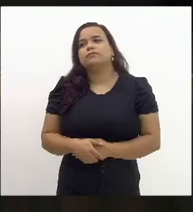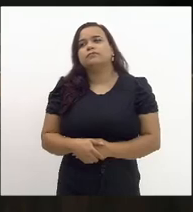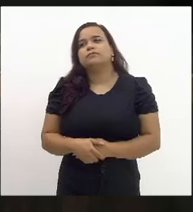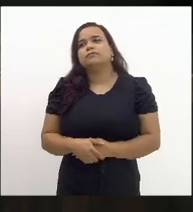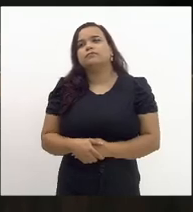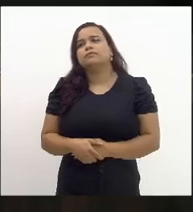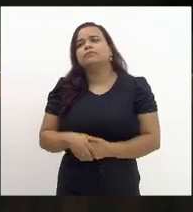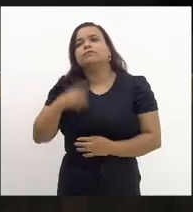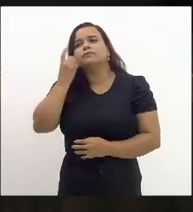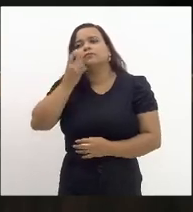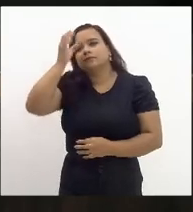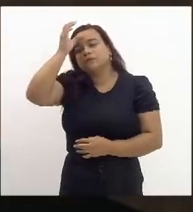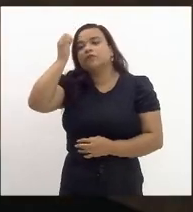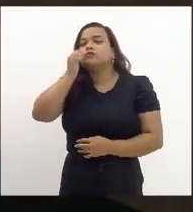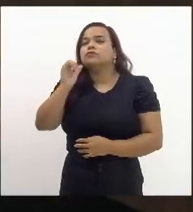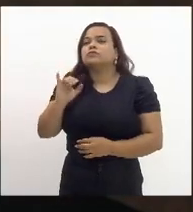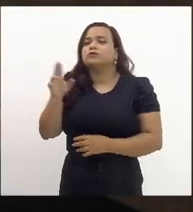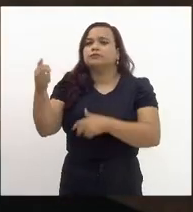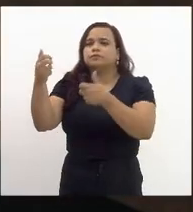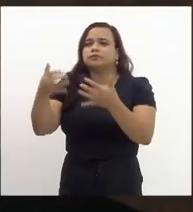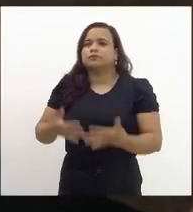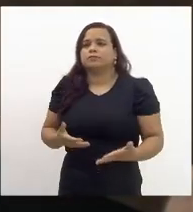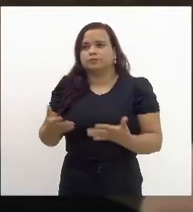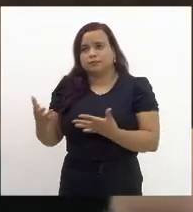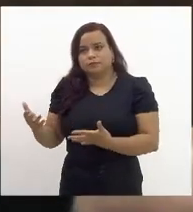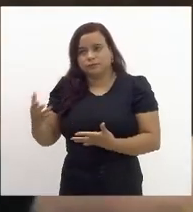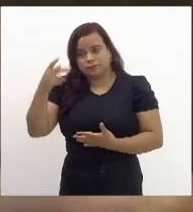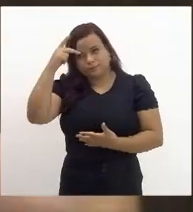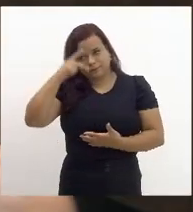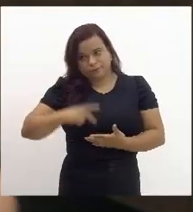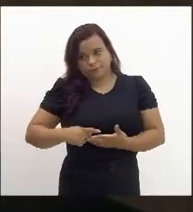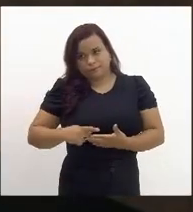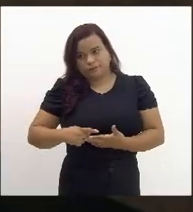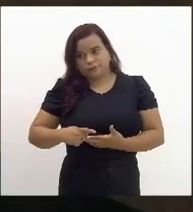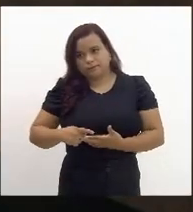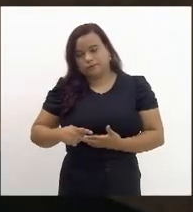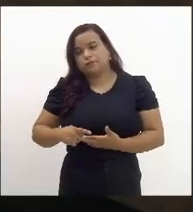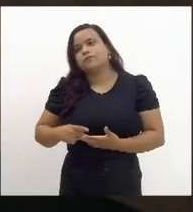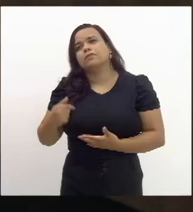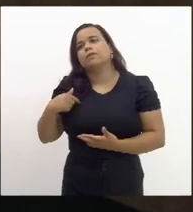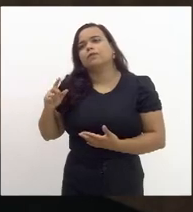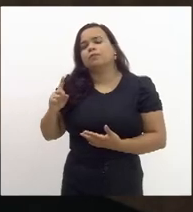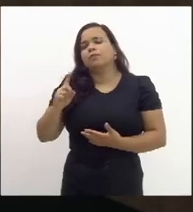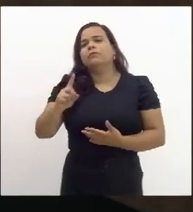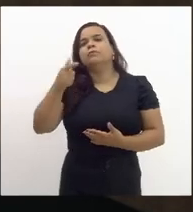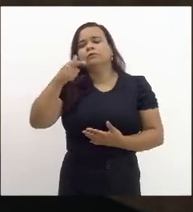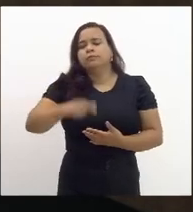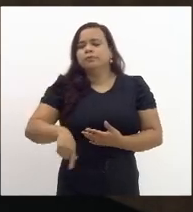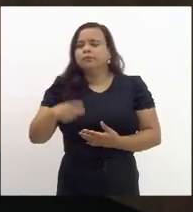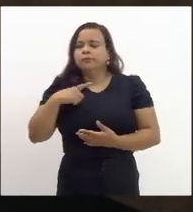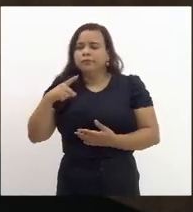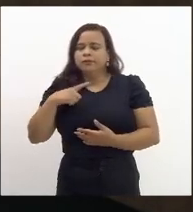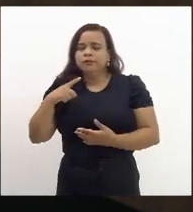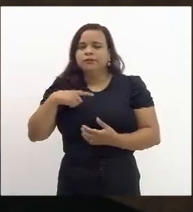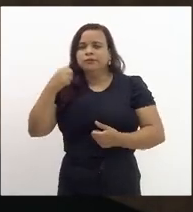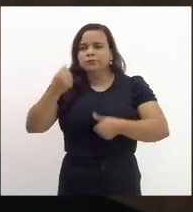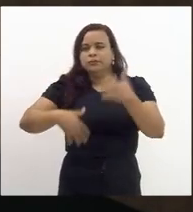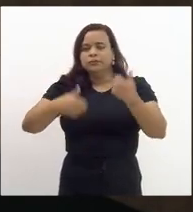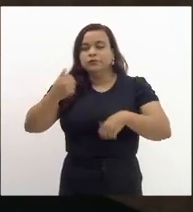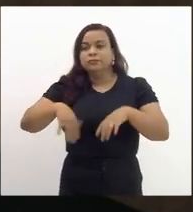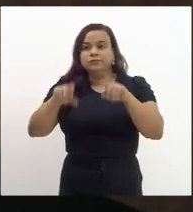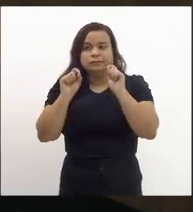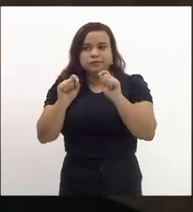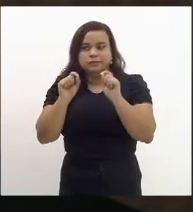Deputada Tia Ju. Senhor presidente, eu venho aqui, mais uma vez, fazer uso desse